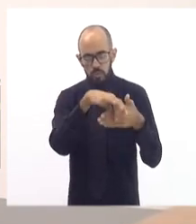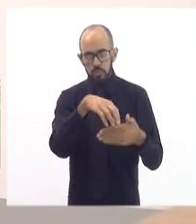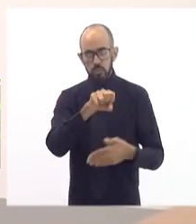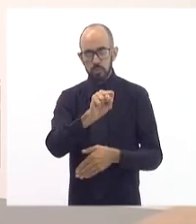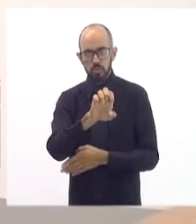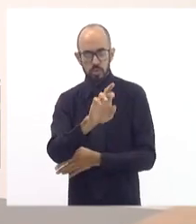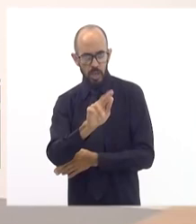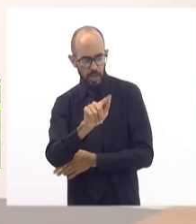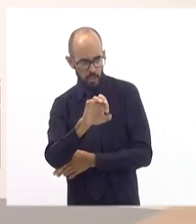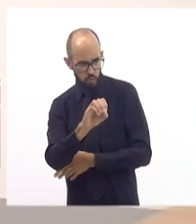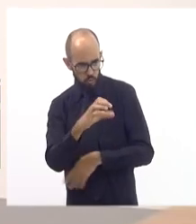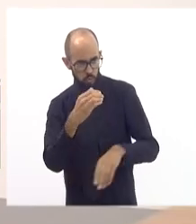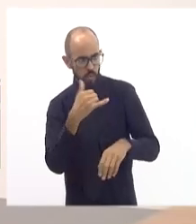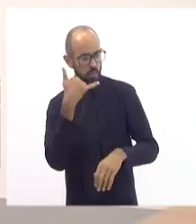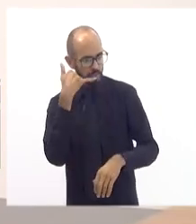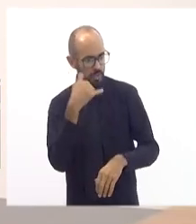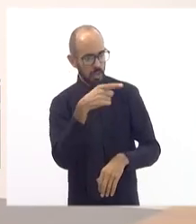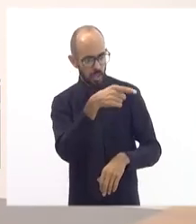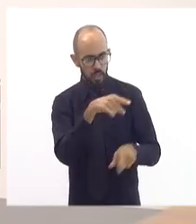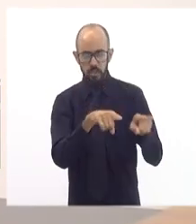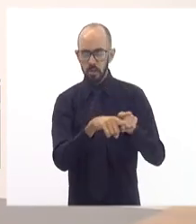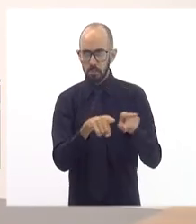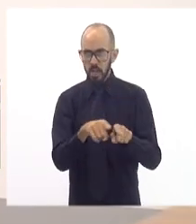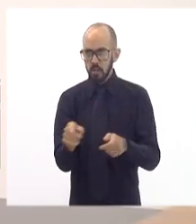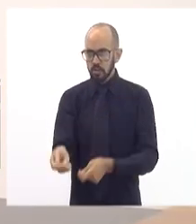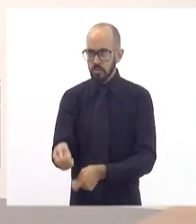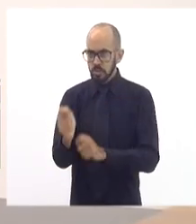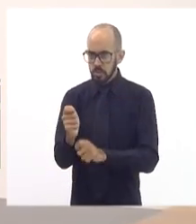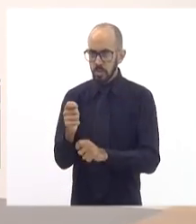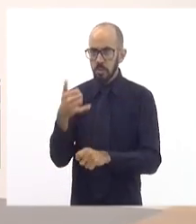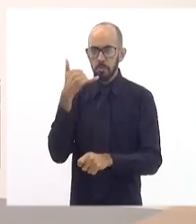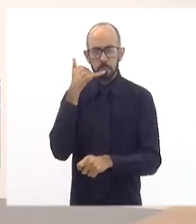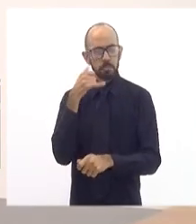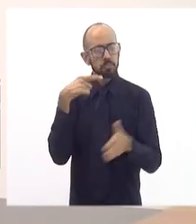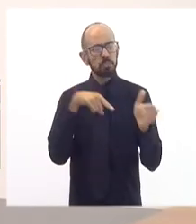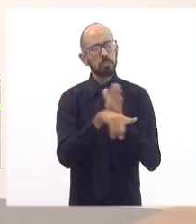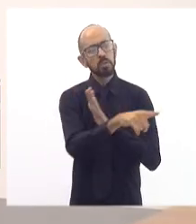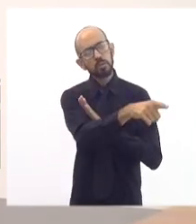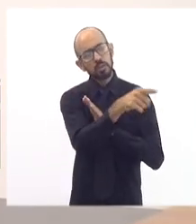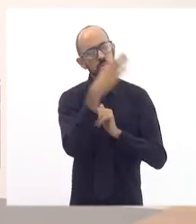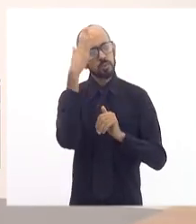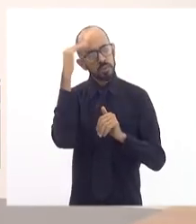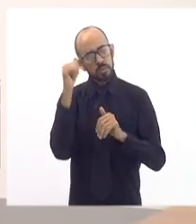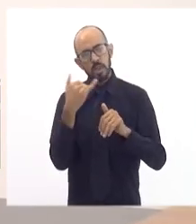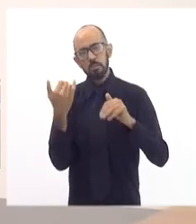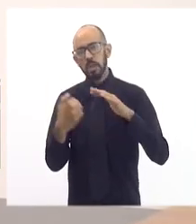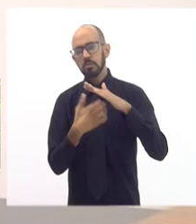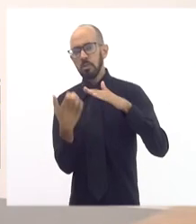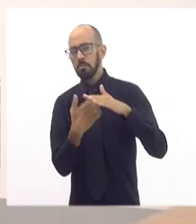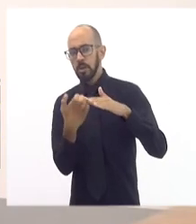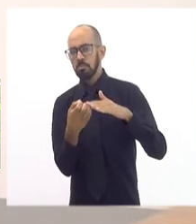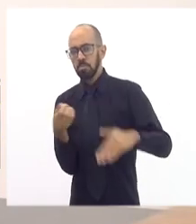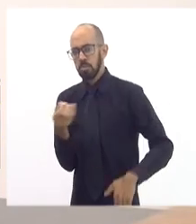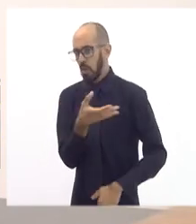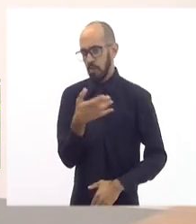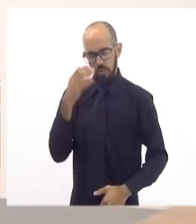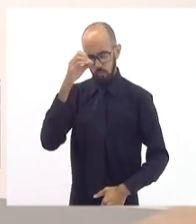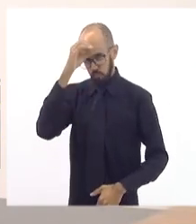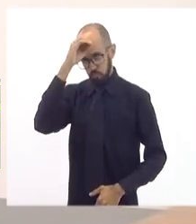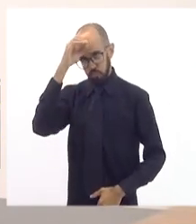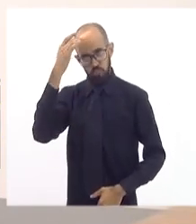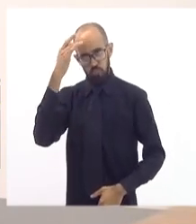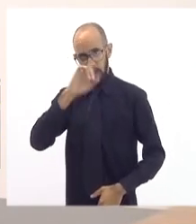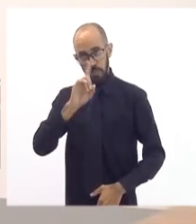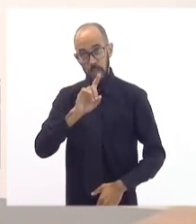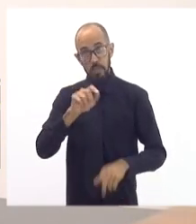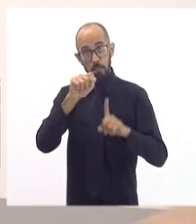para ele liguei para todos os pescadores que eu conheço na região perguntando se ele sabia de algum empreendimento ninguém sabia de nada isso foi em